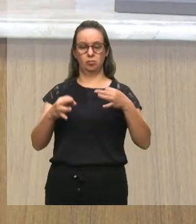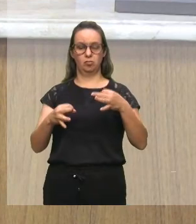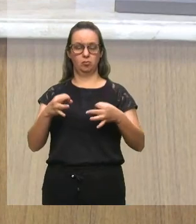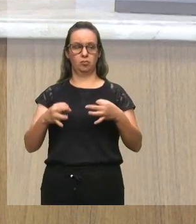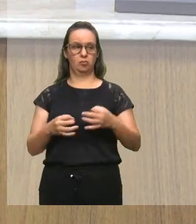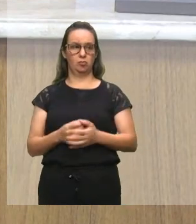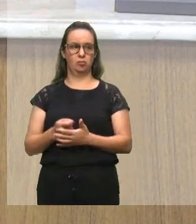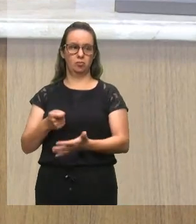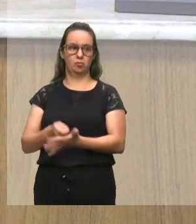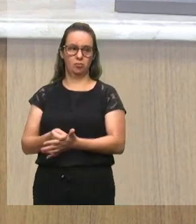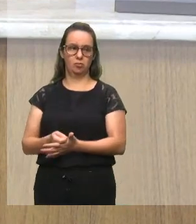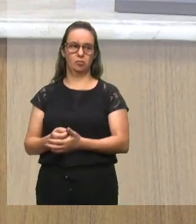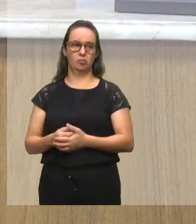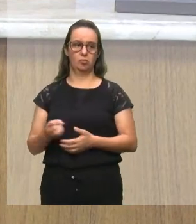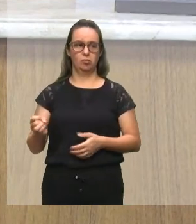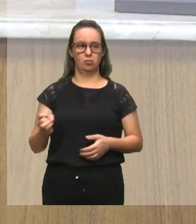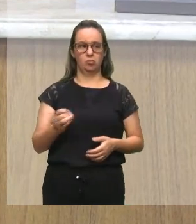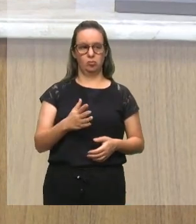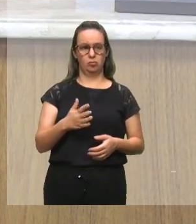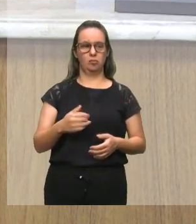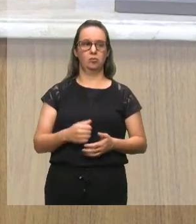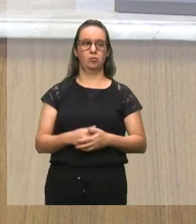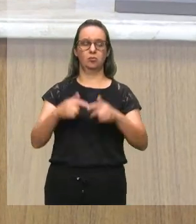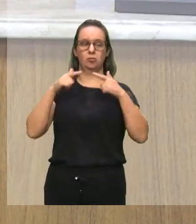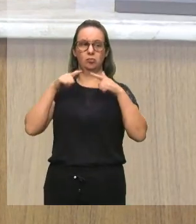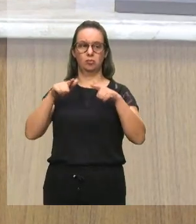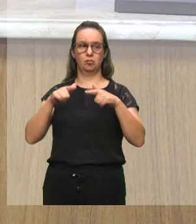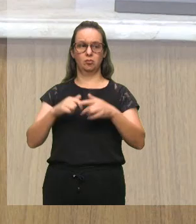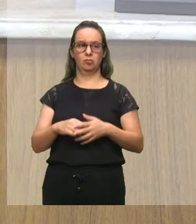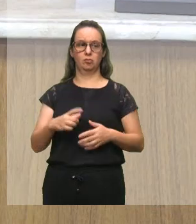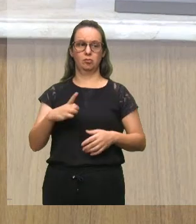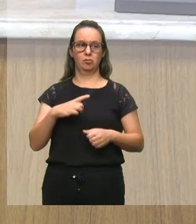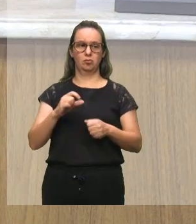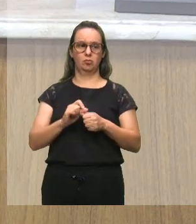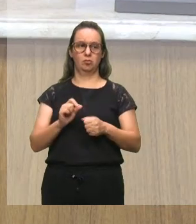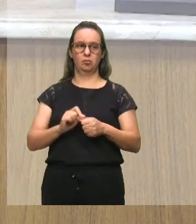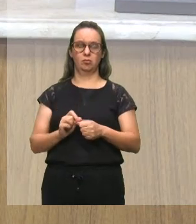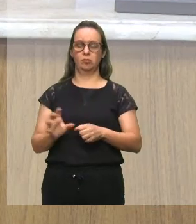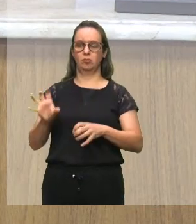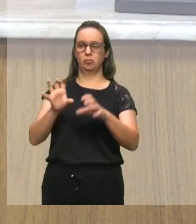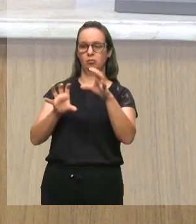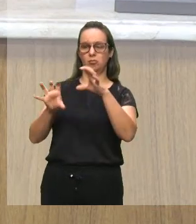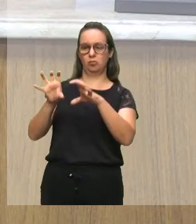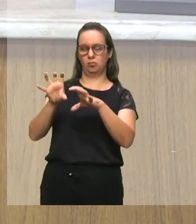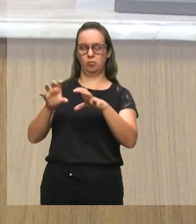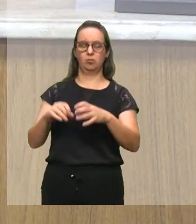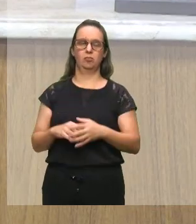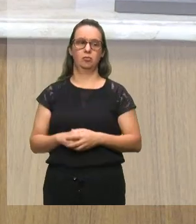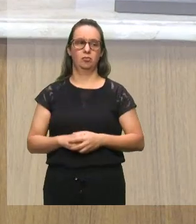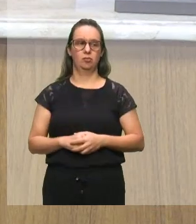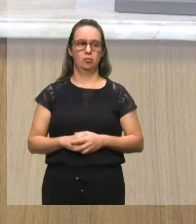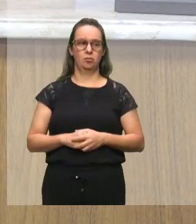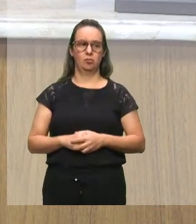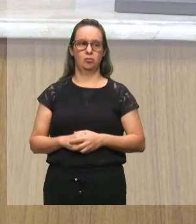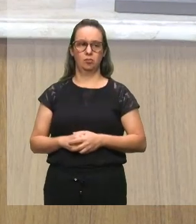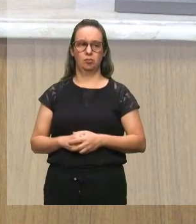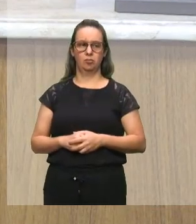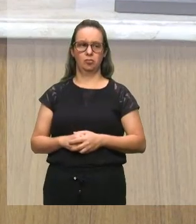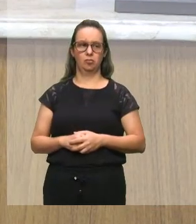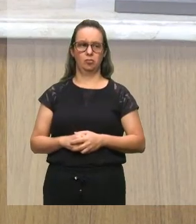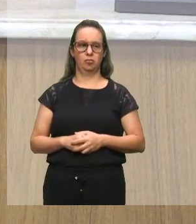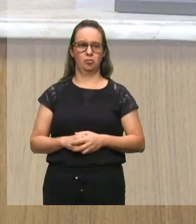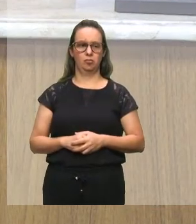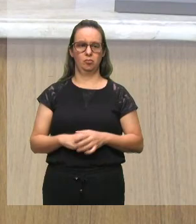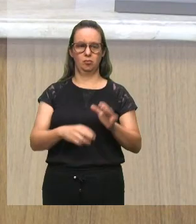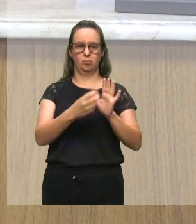é pagar, ou a nova gestão decidir pagar o piso, terá que ser feito alguns ajustes para adequar o orçamento.